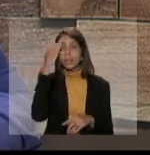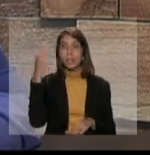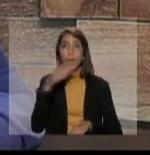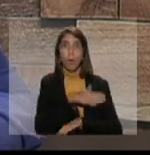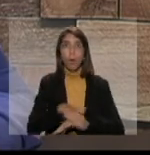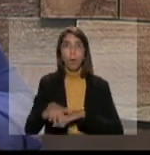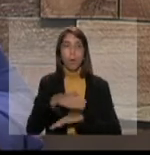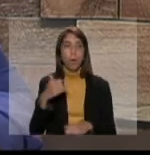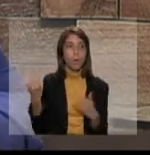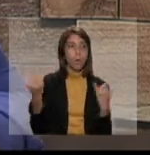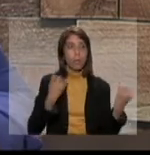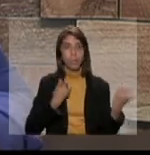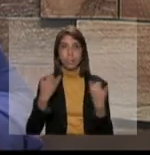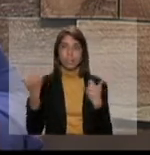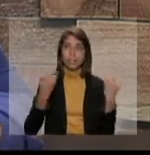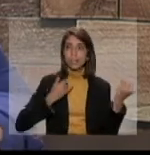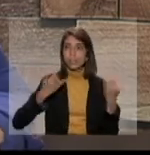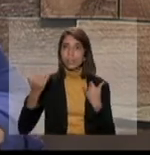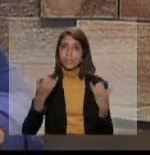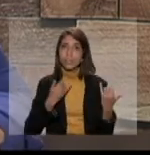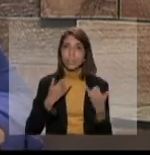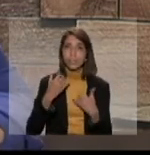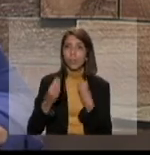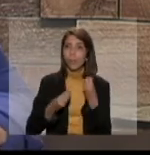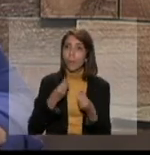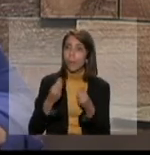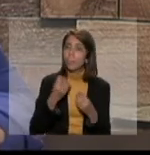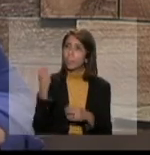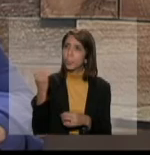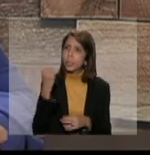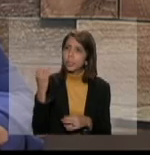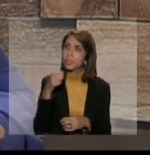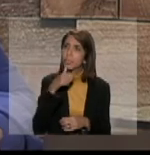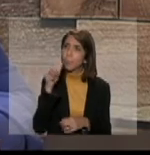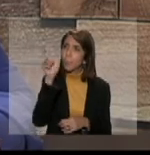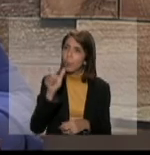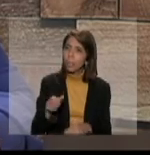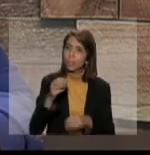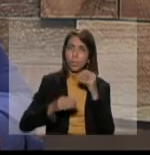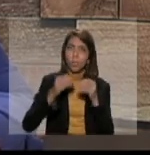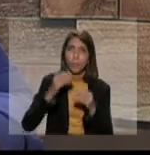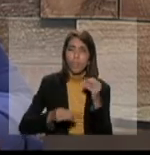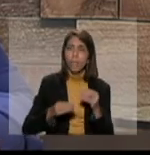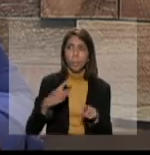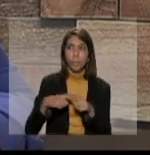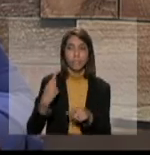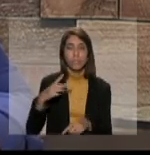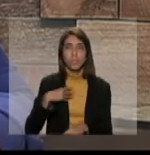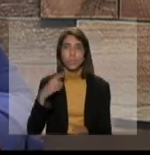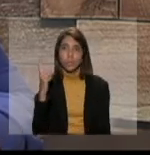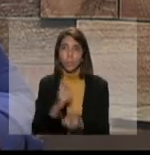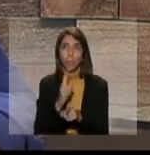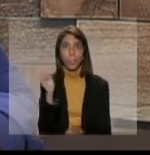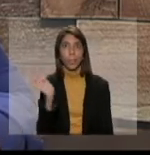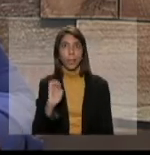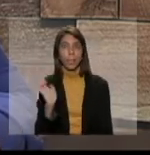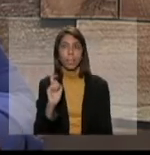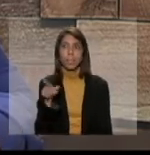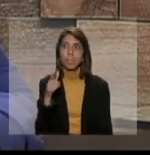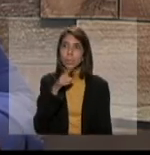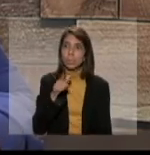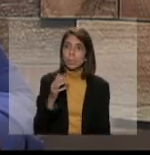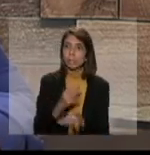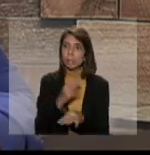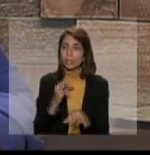retorno da rua esse feedback das pessoas e falar como era importante isso o fato quando ela descobre que o filho é gay como ela